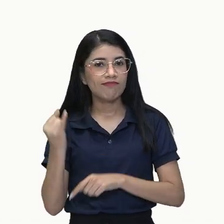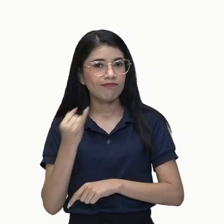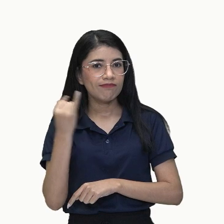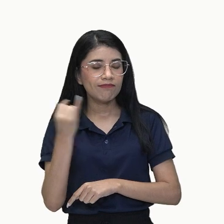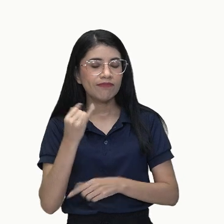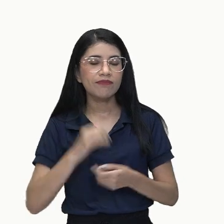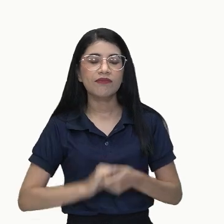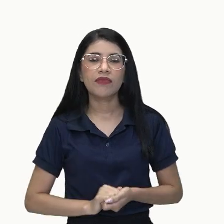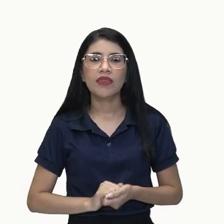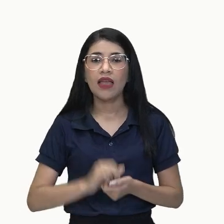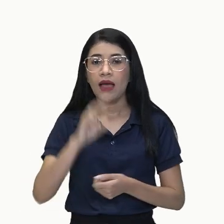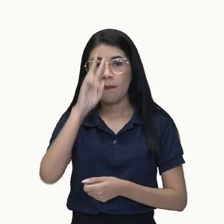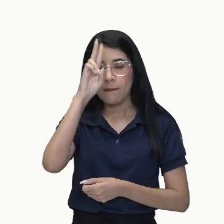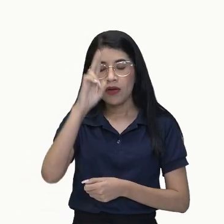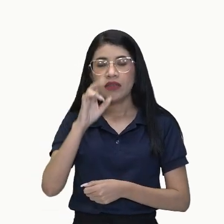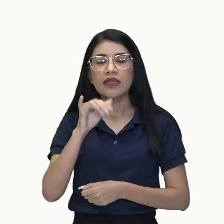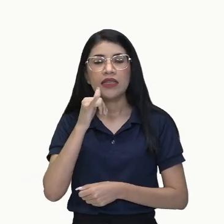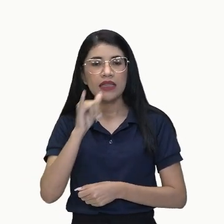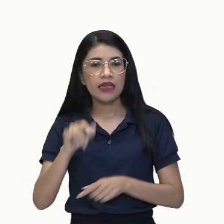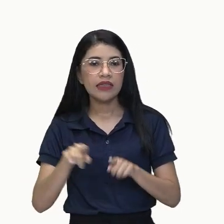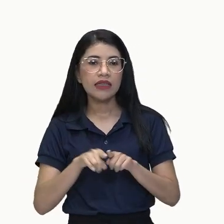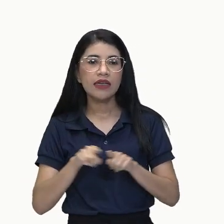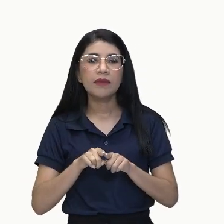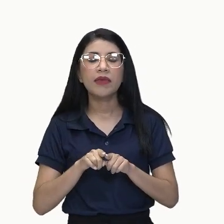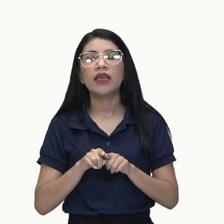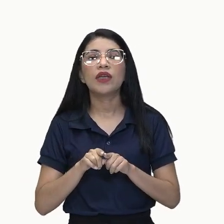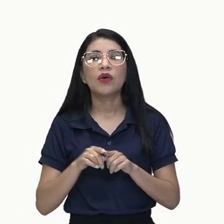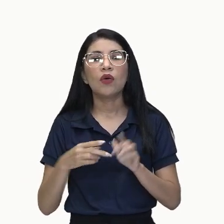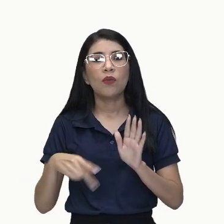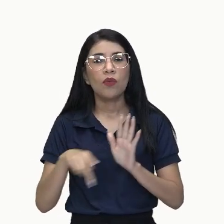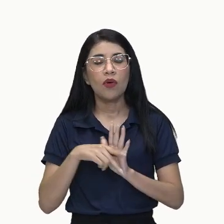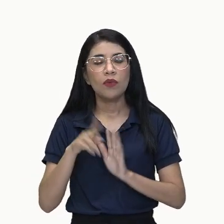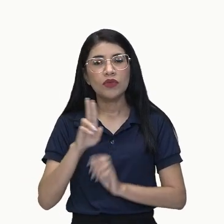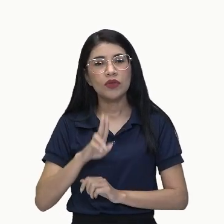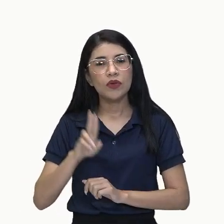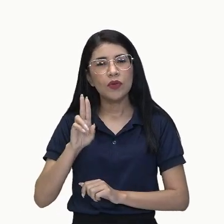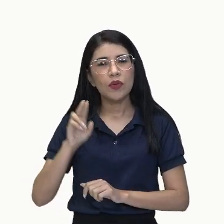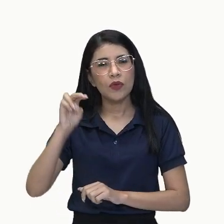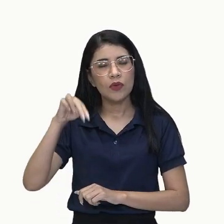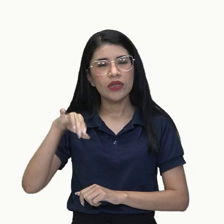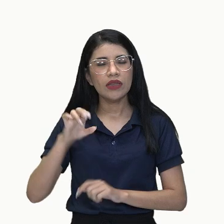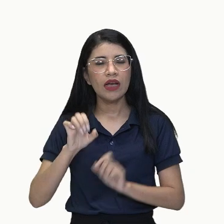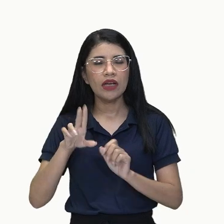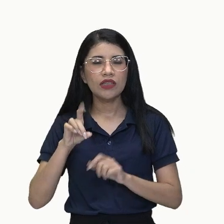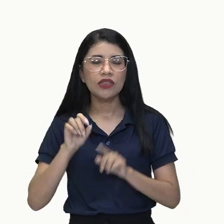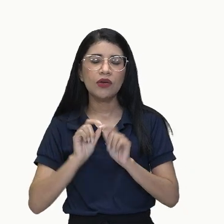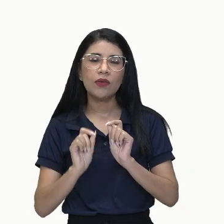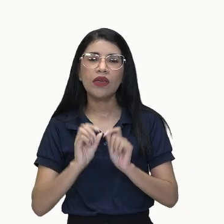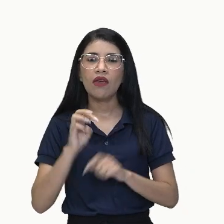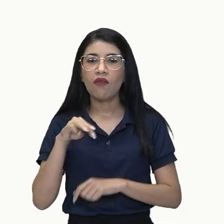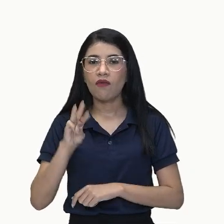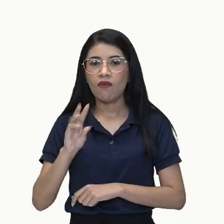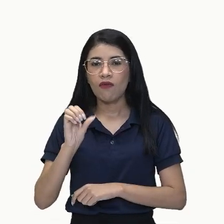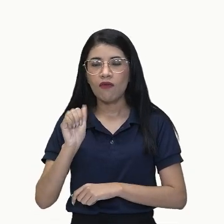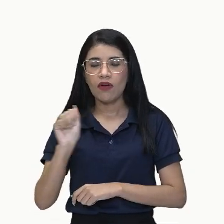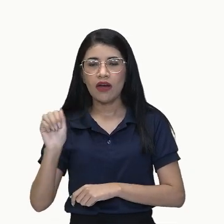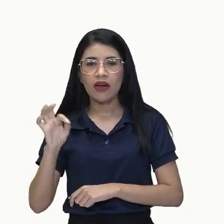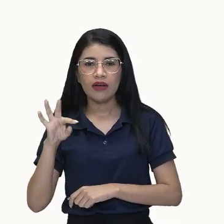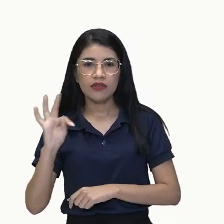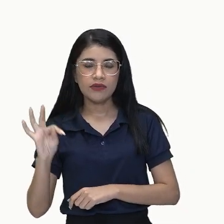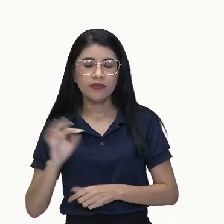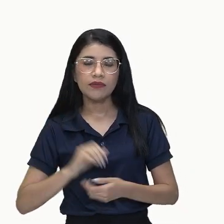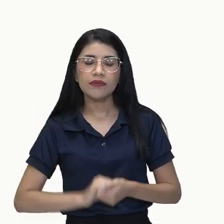A potência elétrica, a sua unidade é o watt, ou watt também. E o aparelho